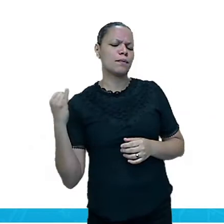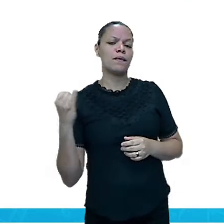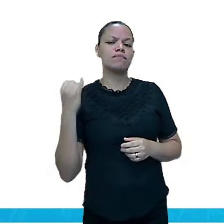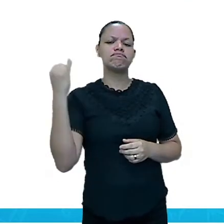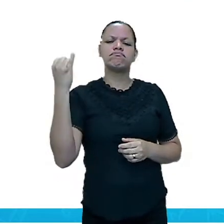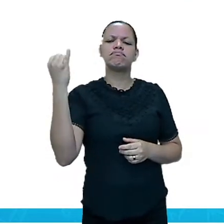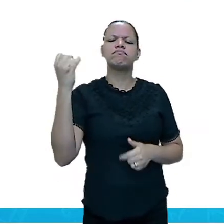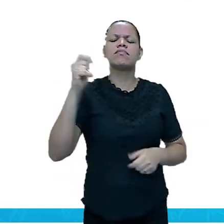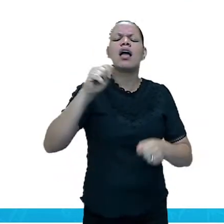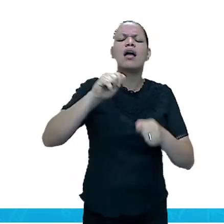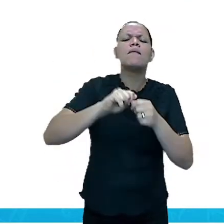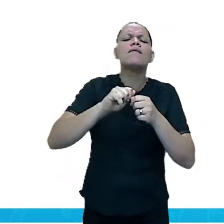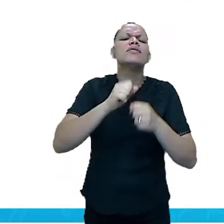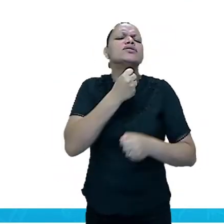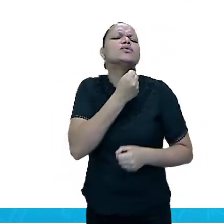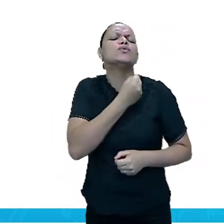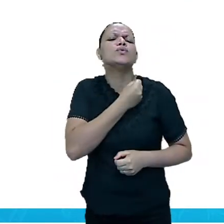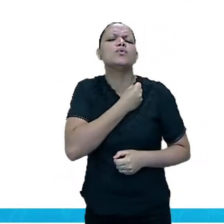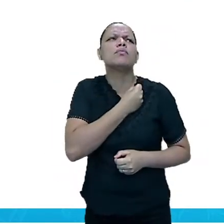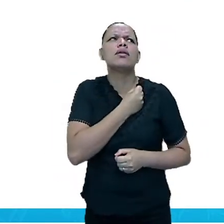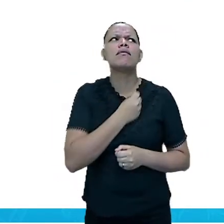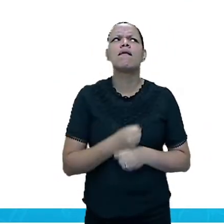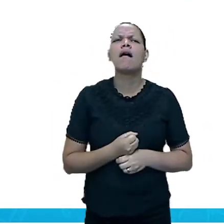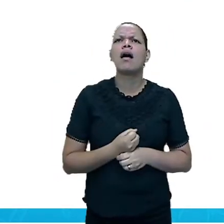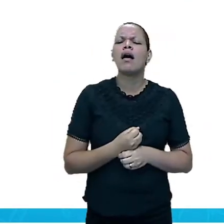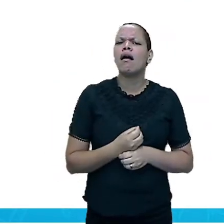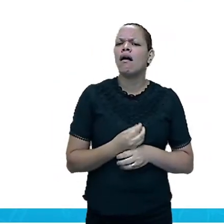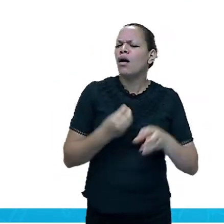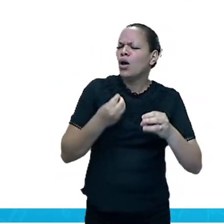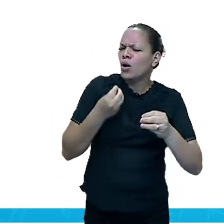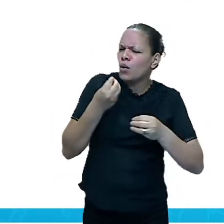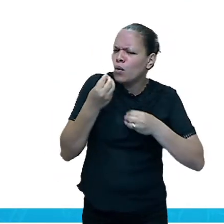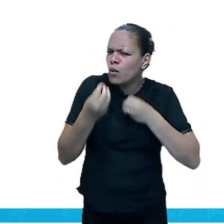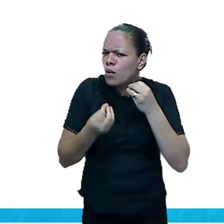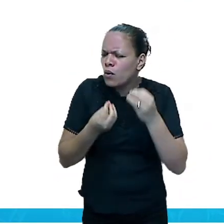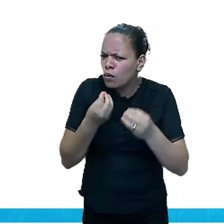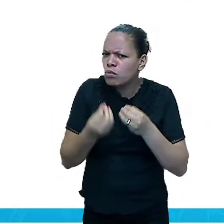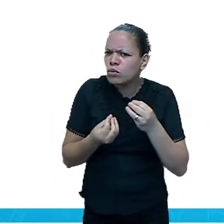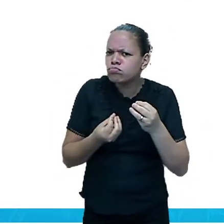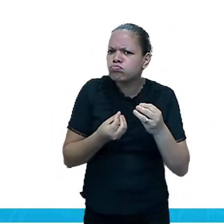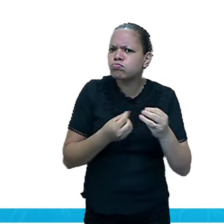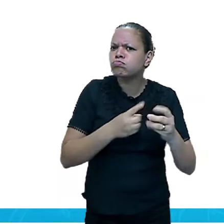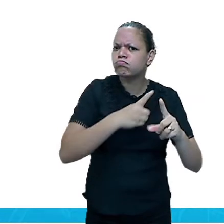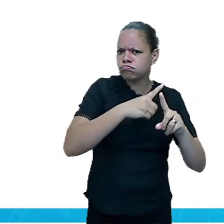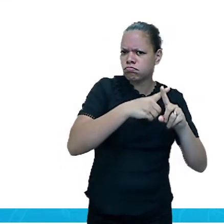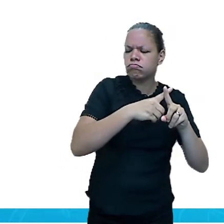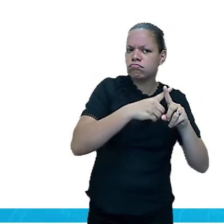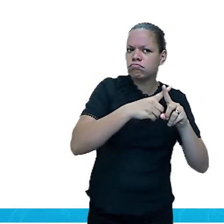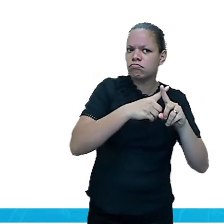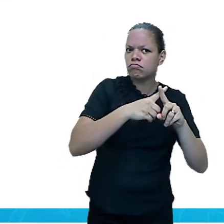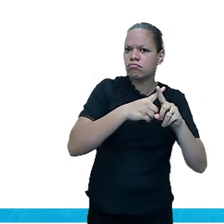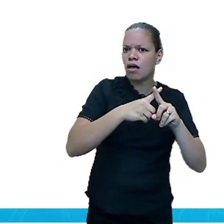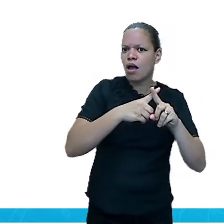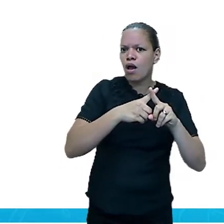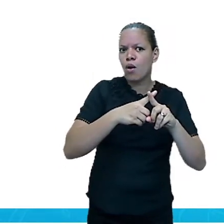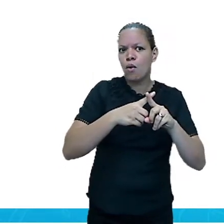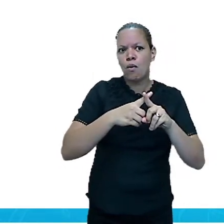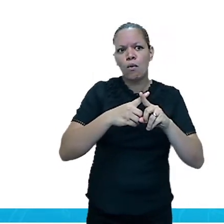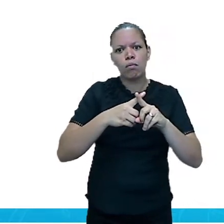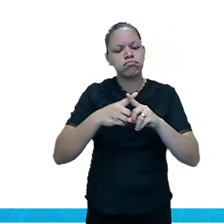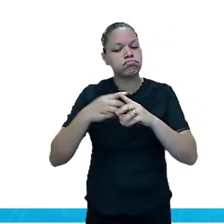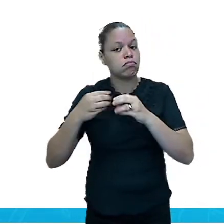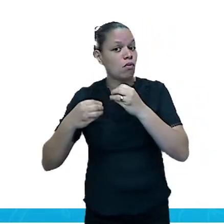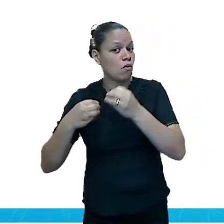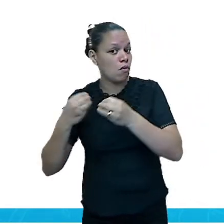sobre como vamos subtrair e quando vamos somar. Então, atenção para essa dica. Quando estiver 2